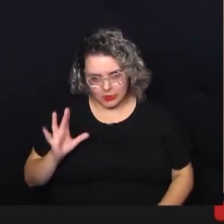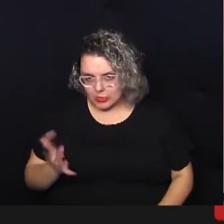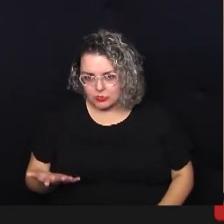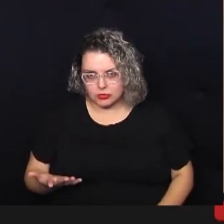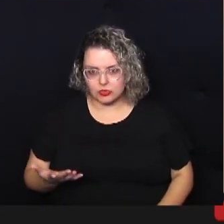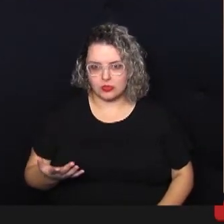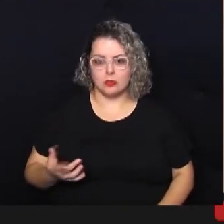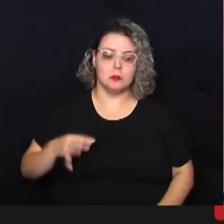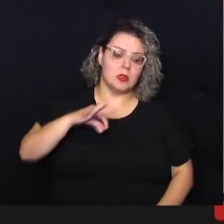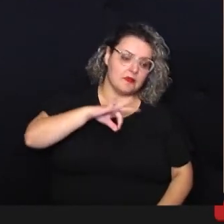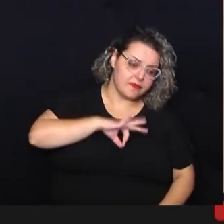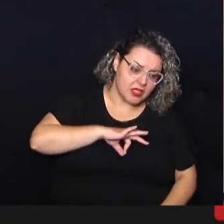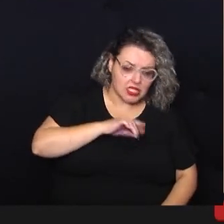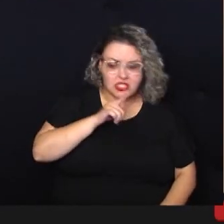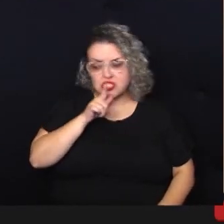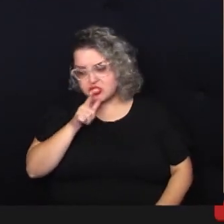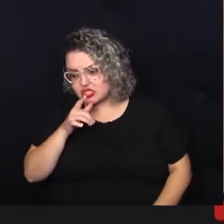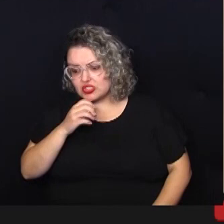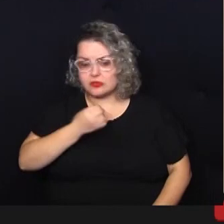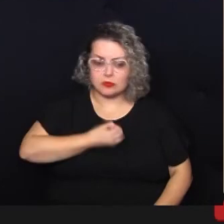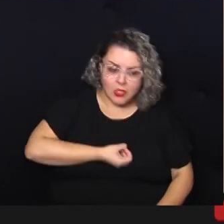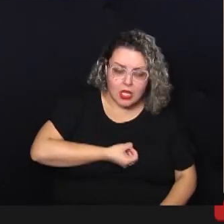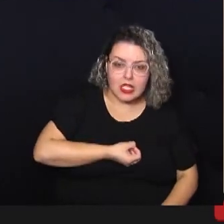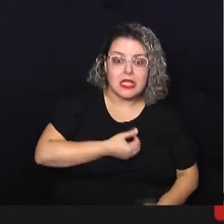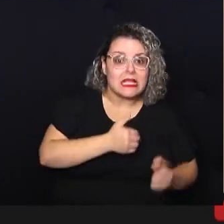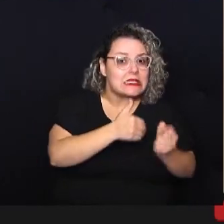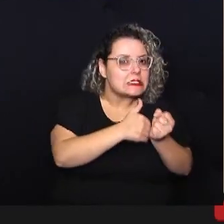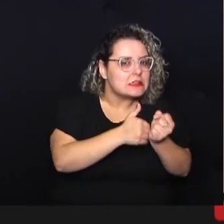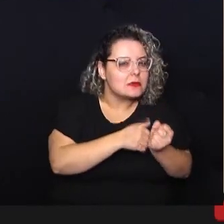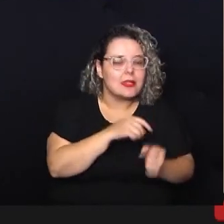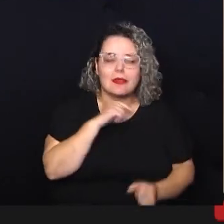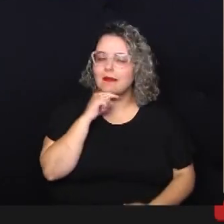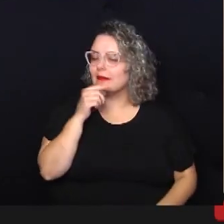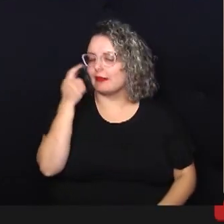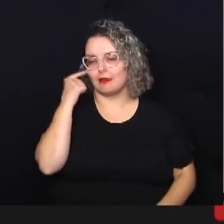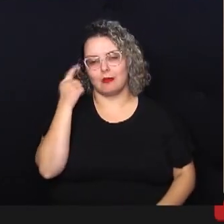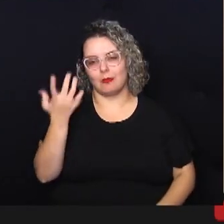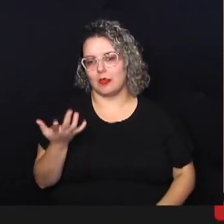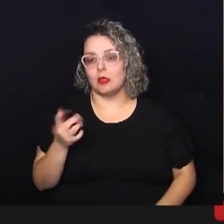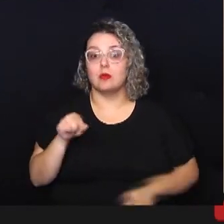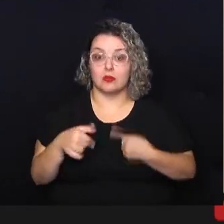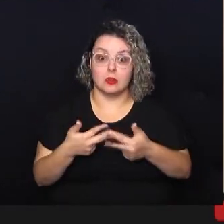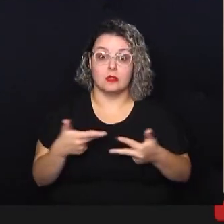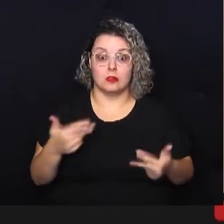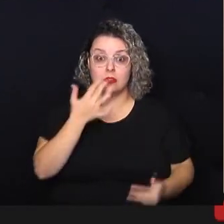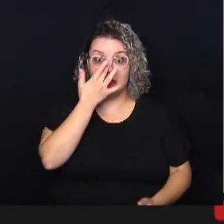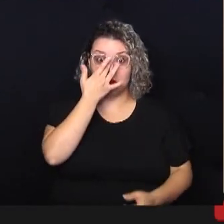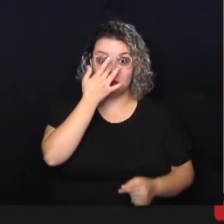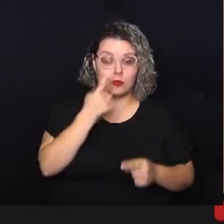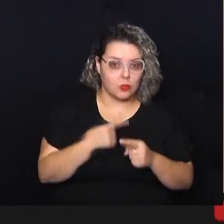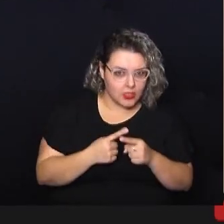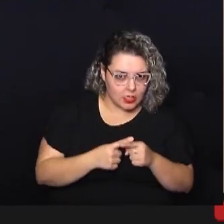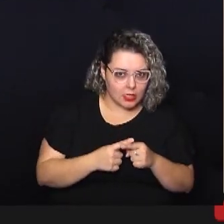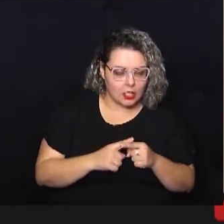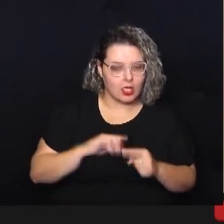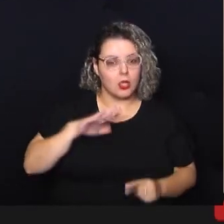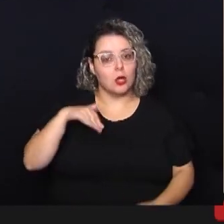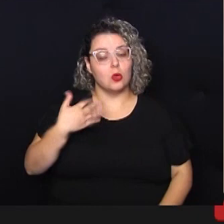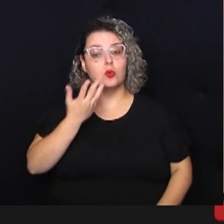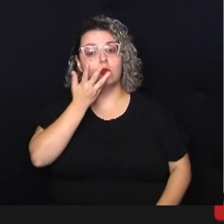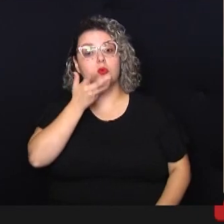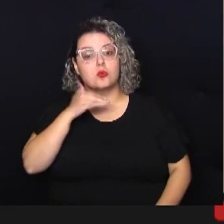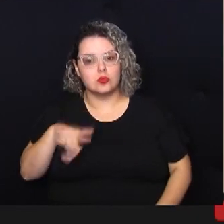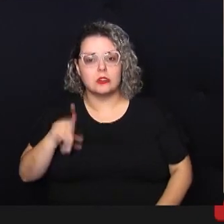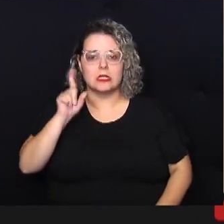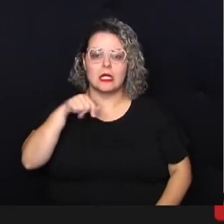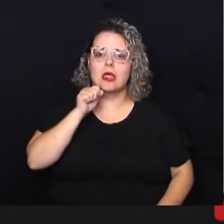partes íntimas, mas sobre segredos. É um assunto que ninguém pensa. Outra coisa, né? Por quê? Porque quando a criança é